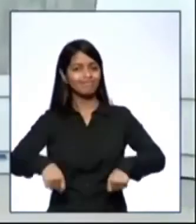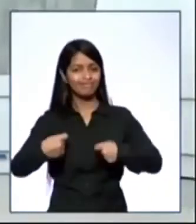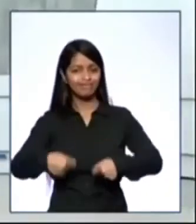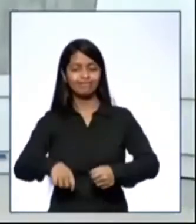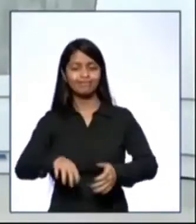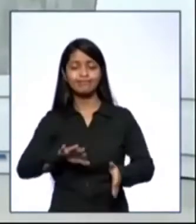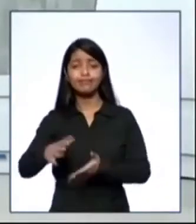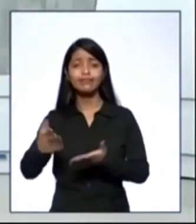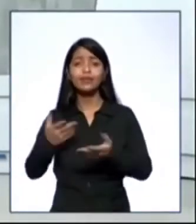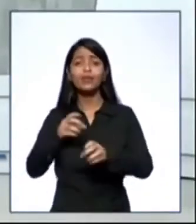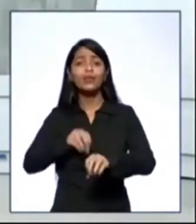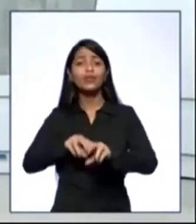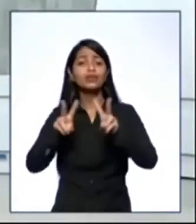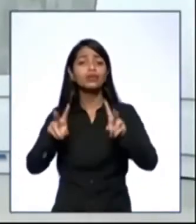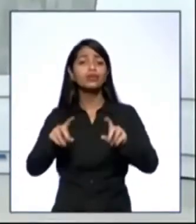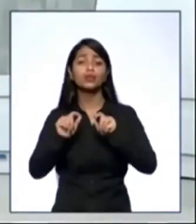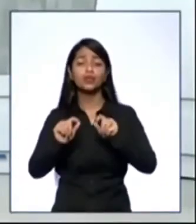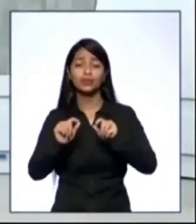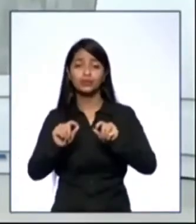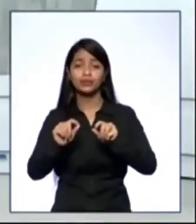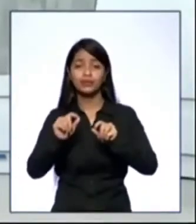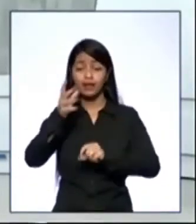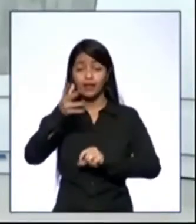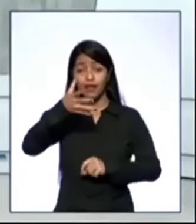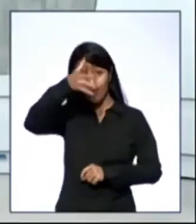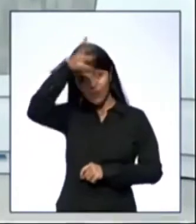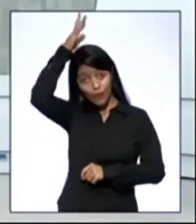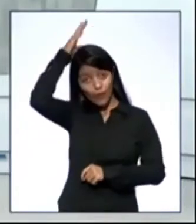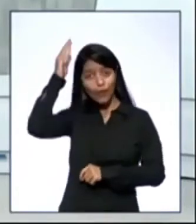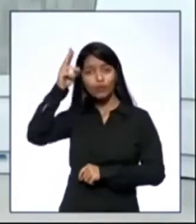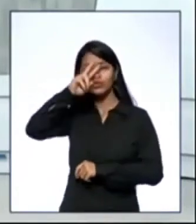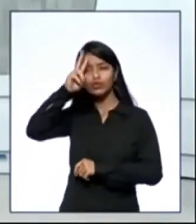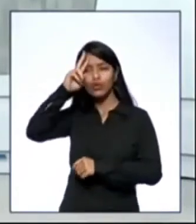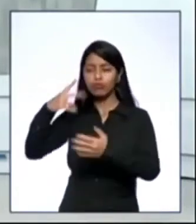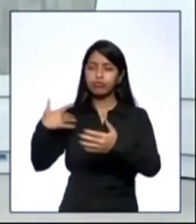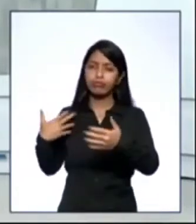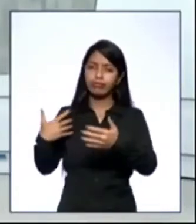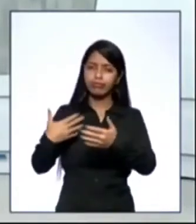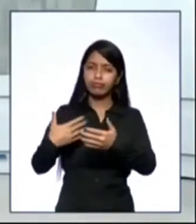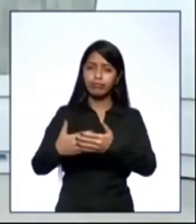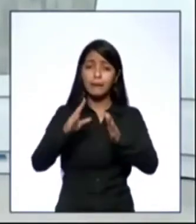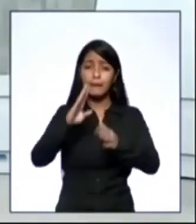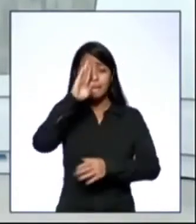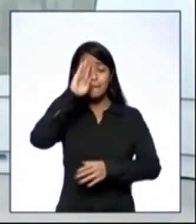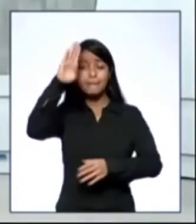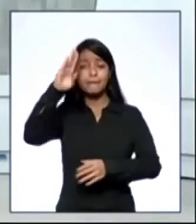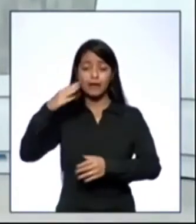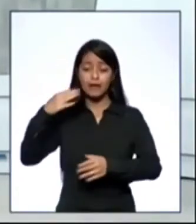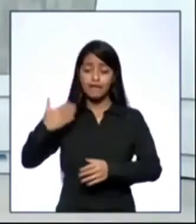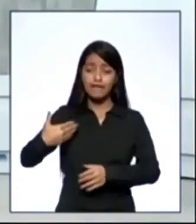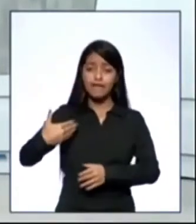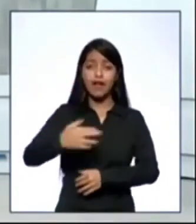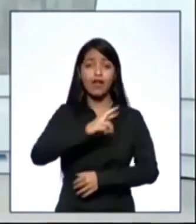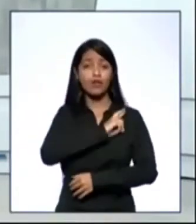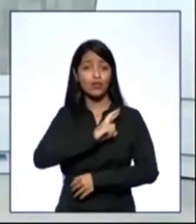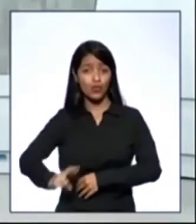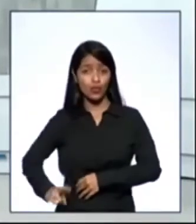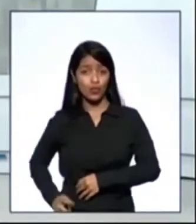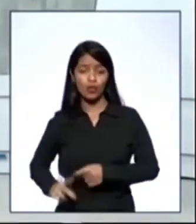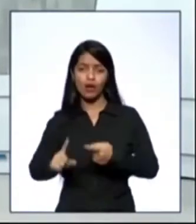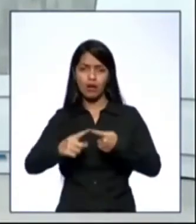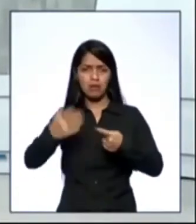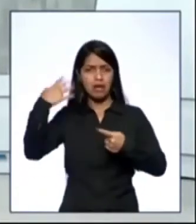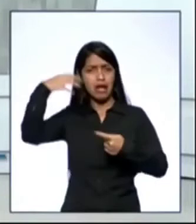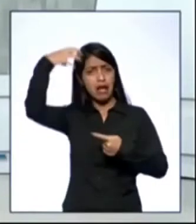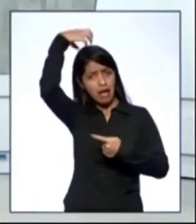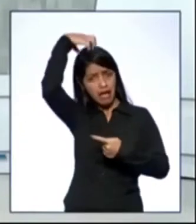conversar? Roma, ao longo da sua história, principalmente na fase republicana, detalhe, Roma existe a fase da monarquia,